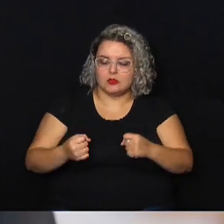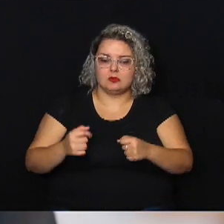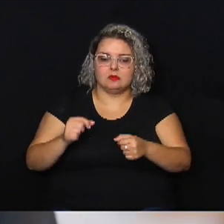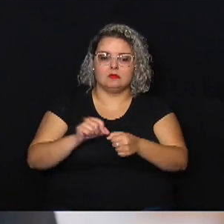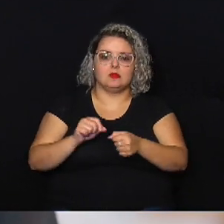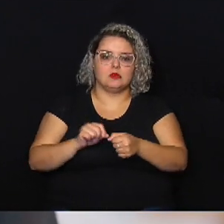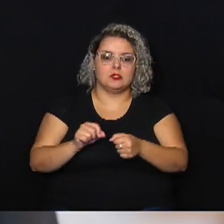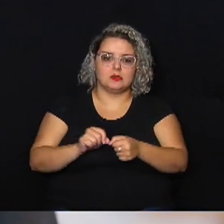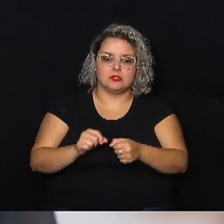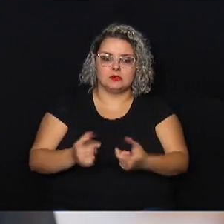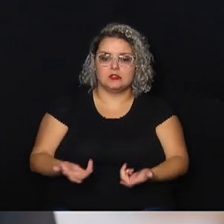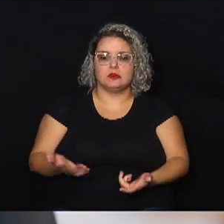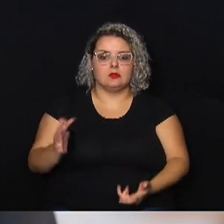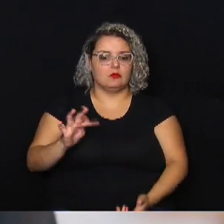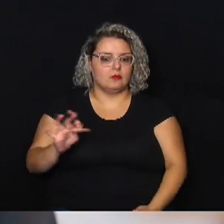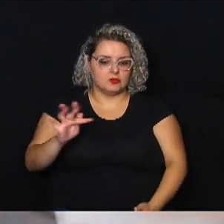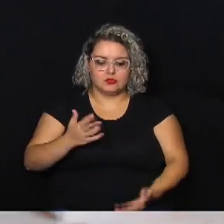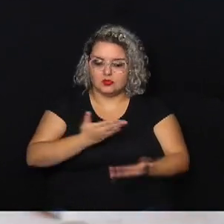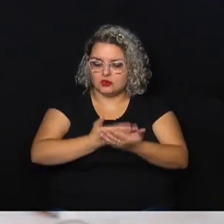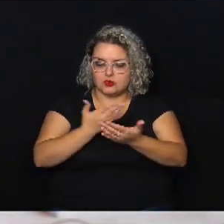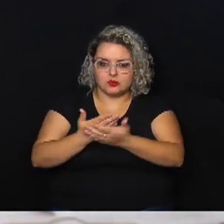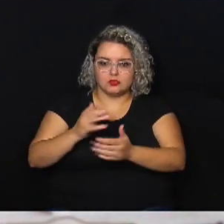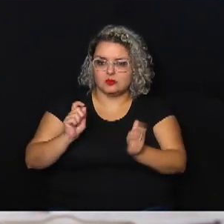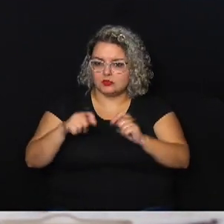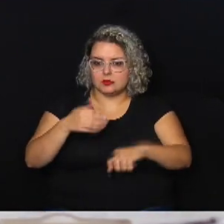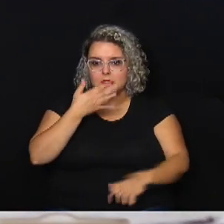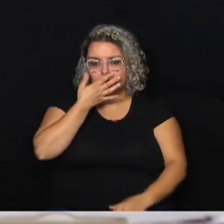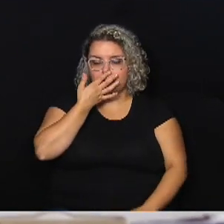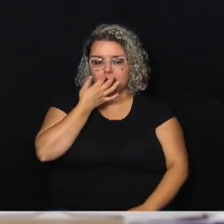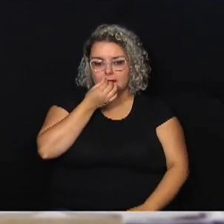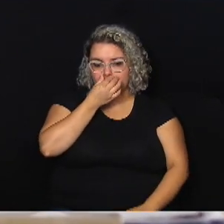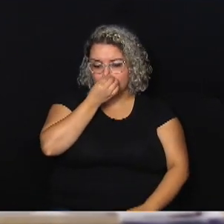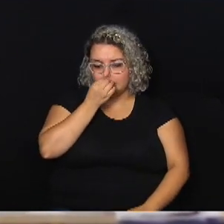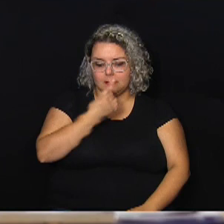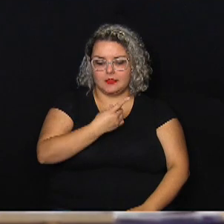possível. Né? Aí passa os 10 anos, você estuda.